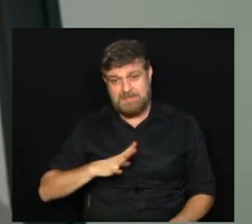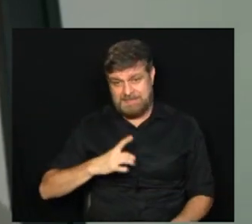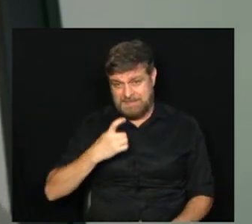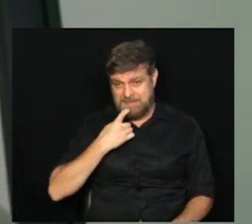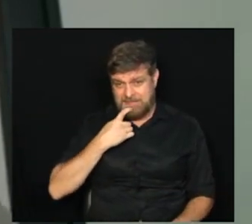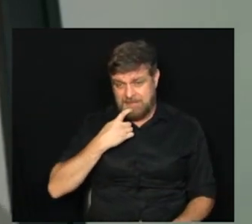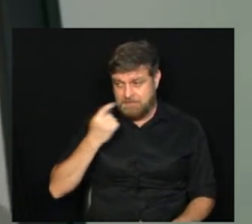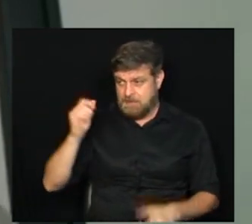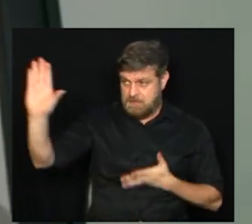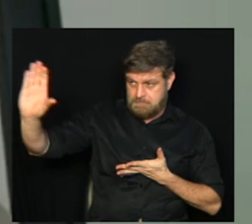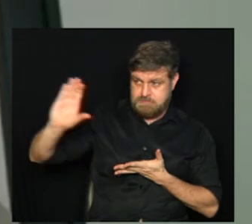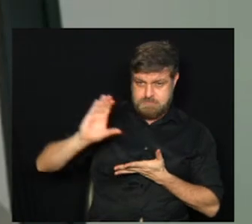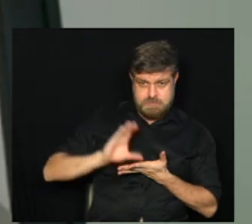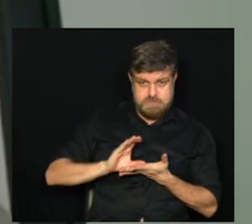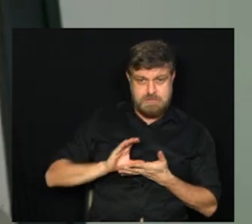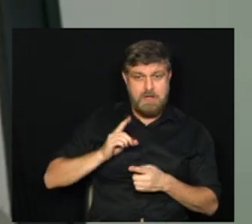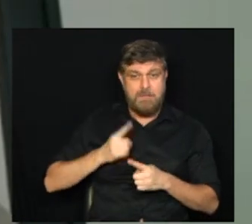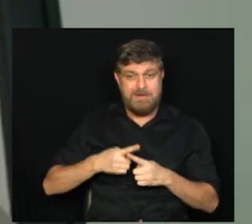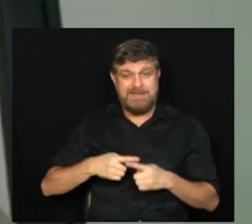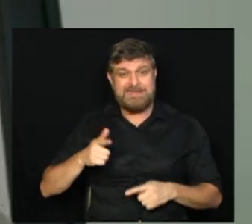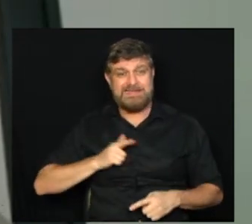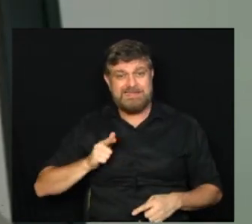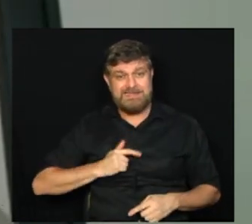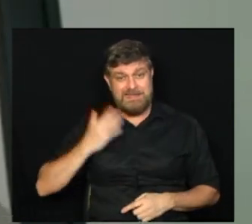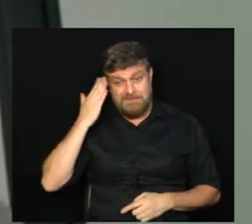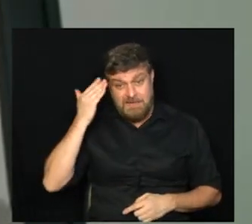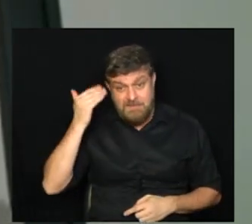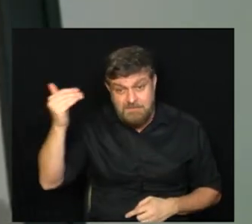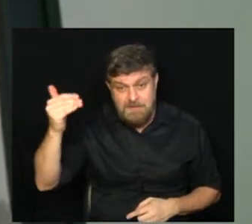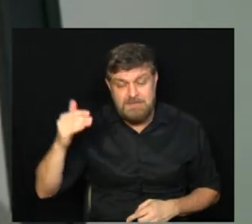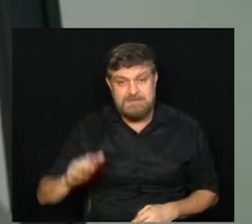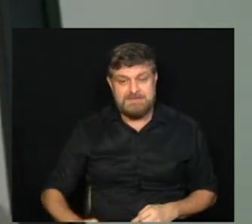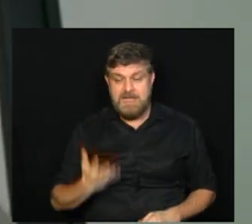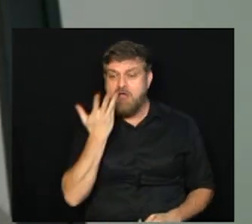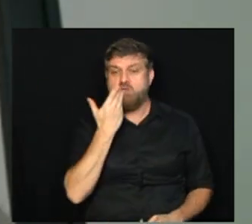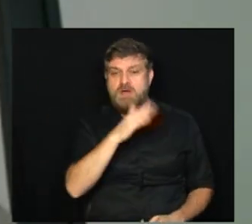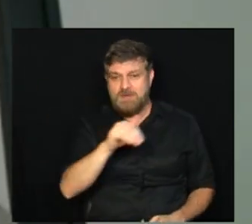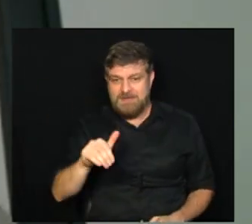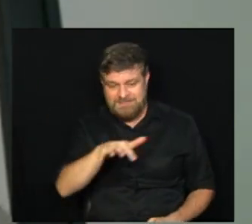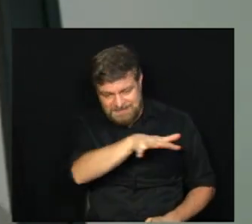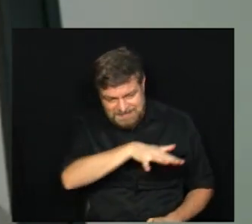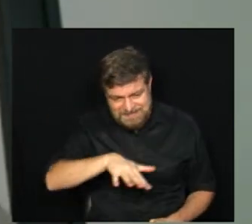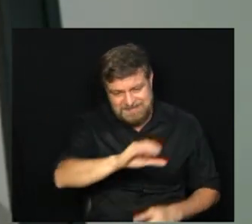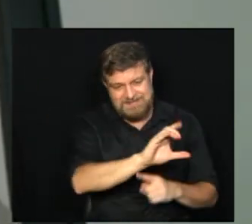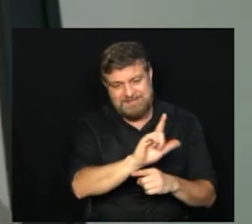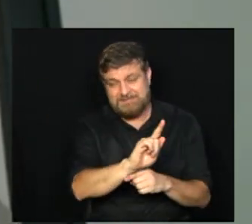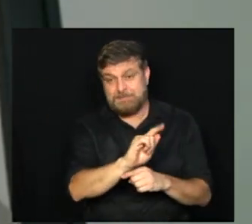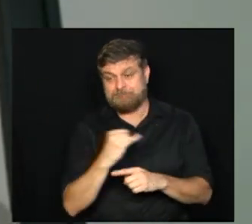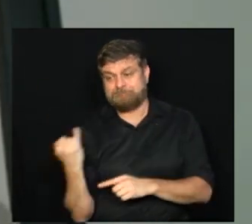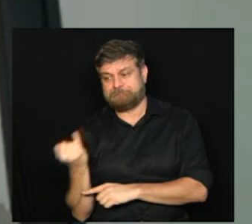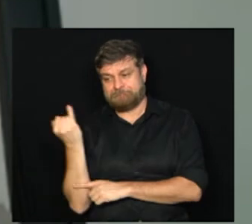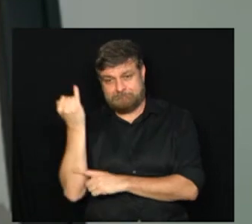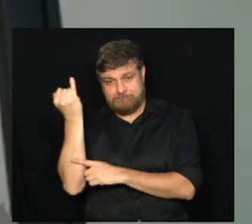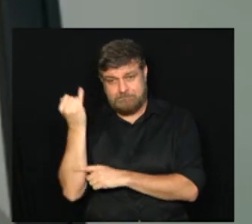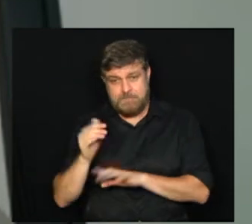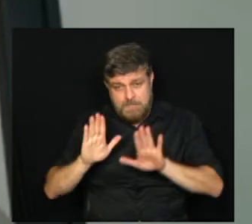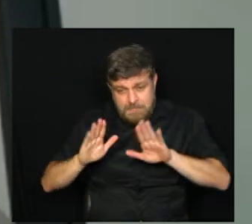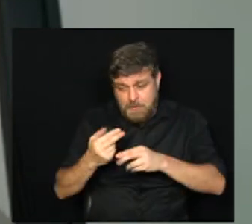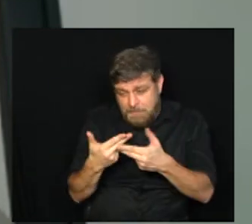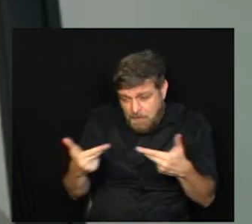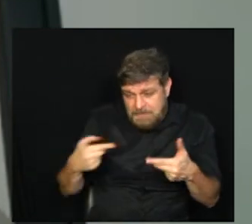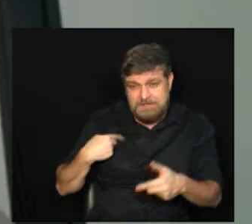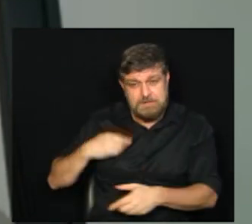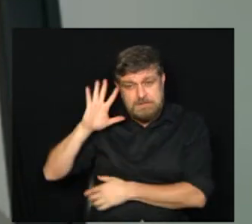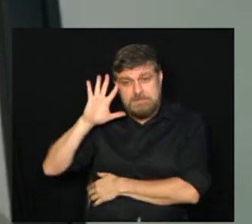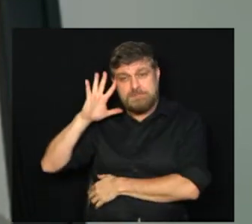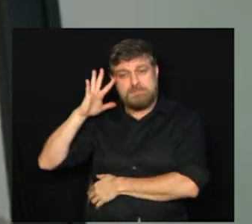ganhasse o concurso, porque isso daria uma visibilidade muito grande para a primeira infância, para a importância da primeira infância. Mas uma das coisas que a gente decidiu é